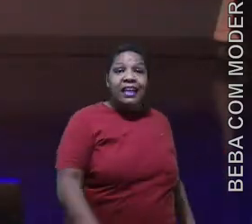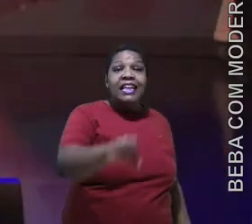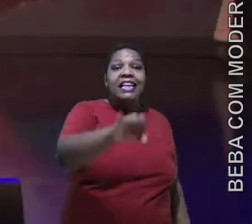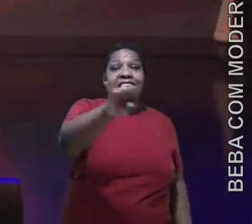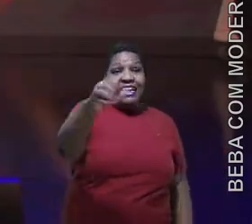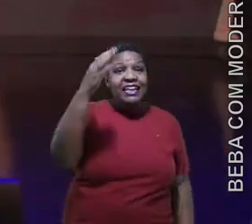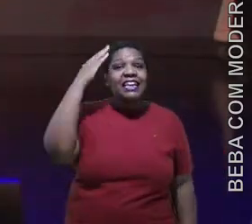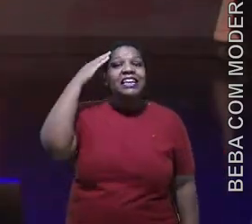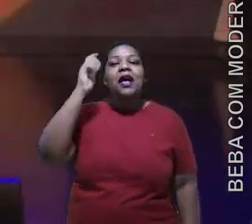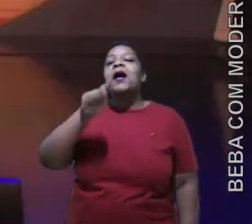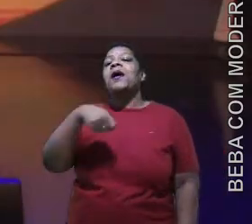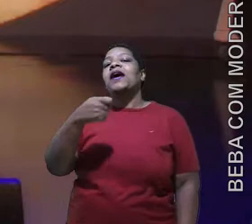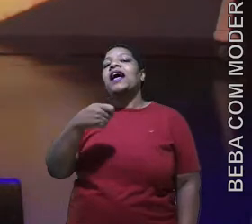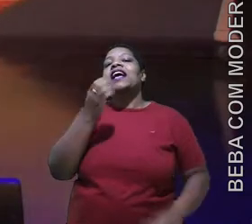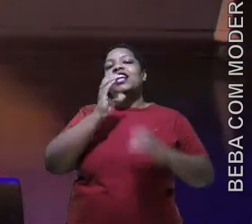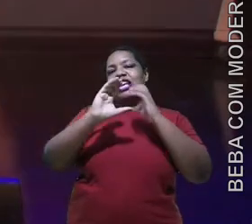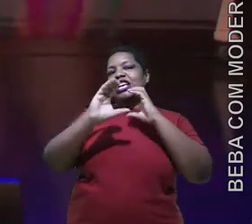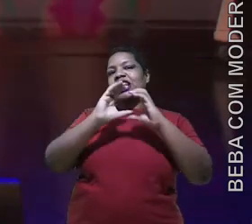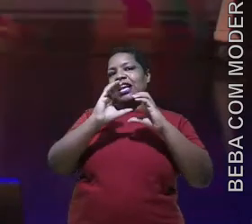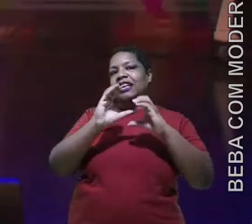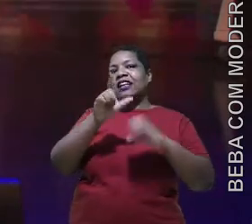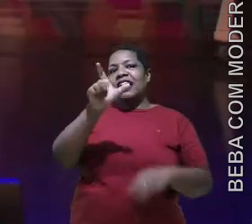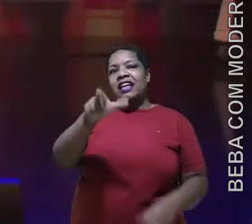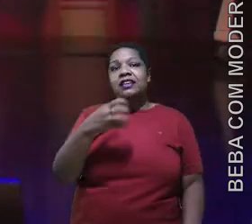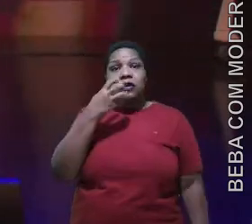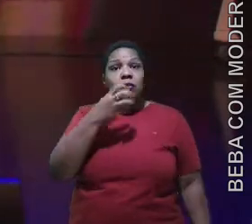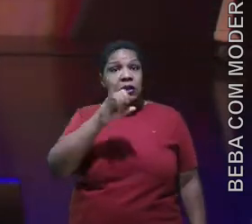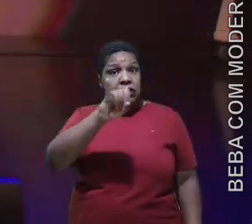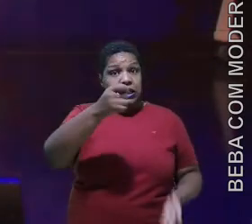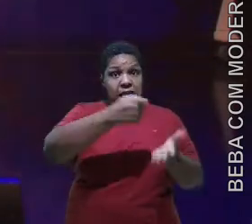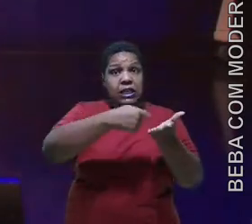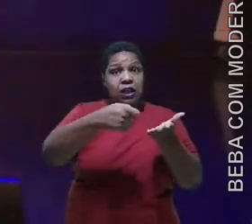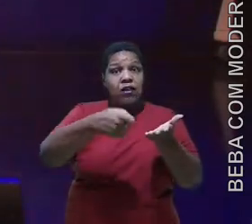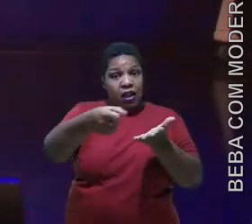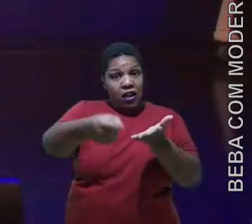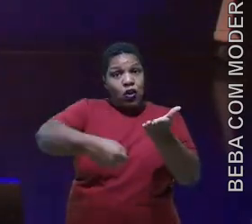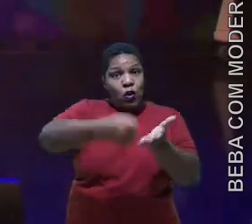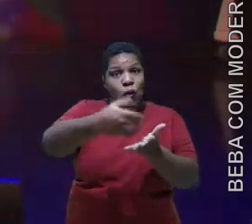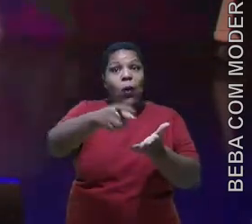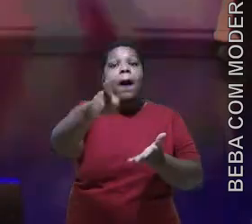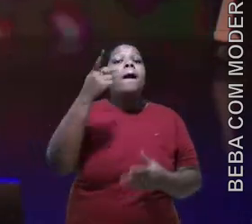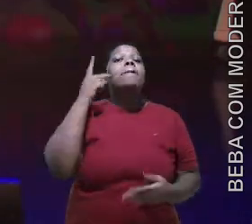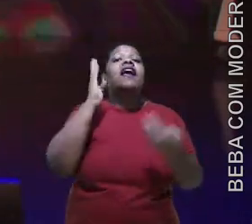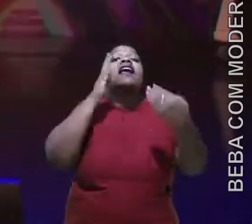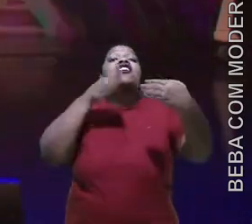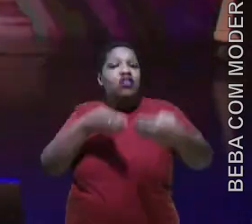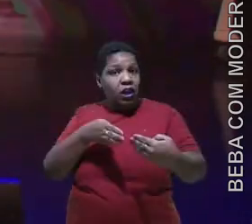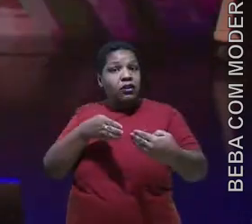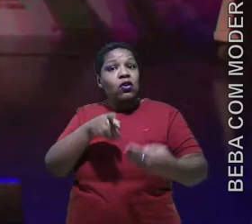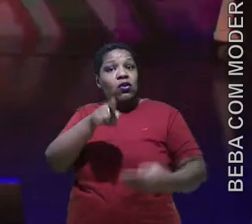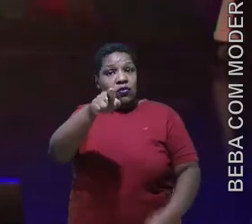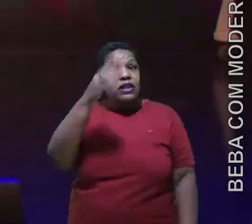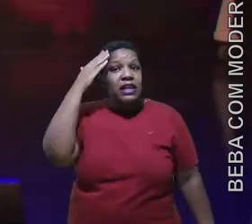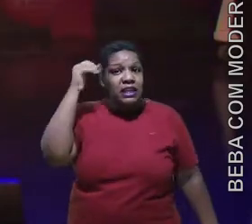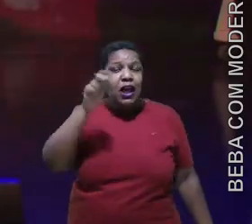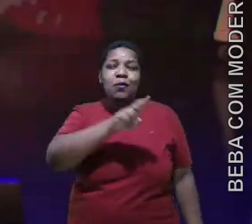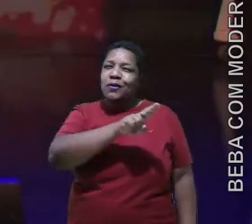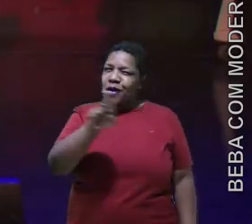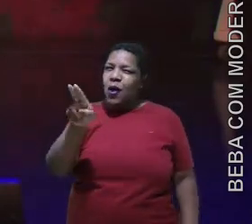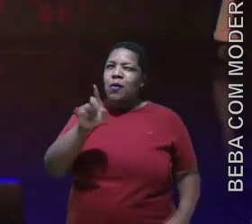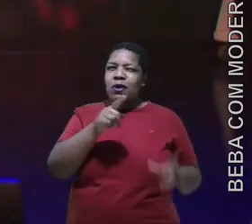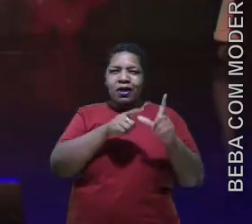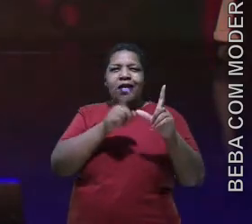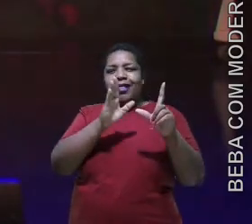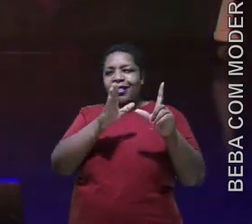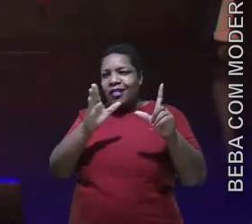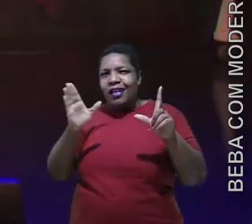e quem é que a gente canta essa música se você quiser escrever nos comentários para quem ela se direciona você sabe o nome com todas as letras